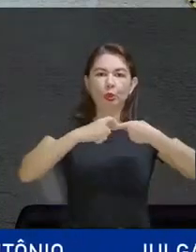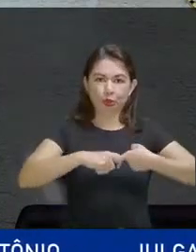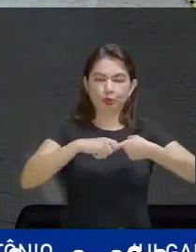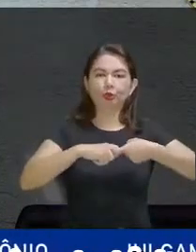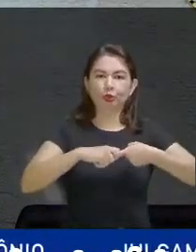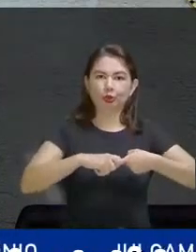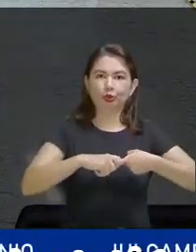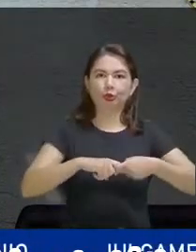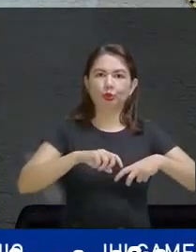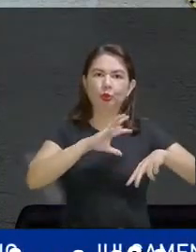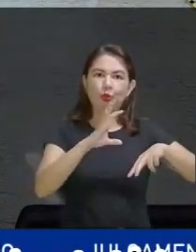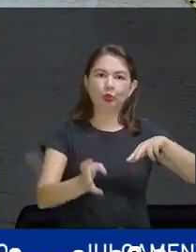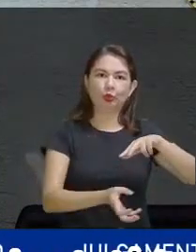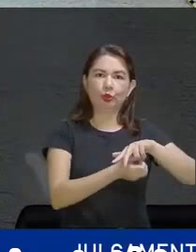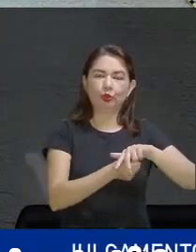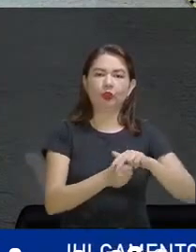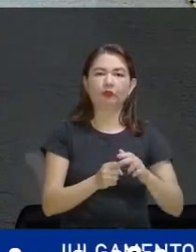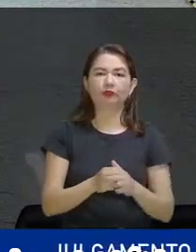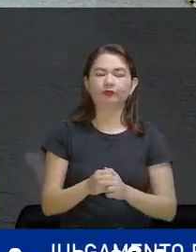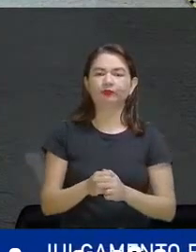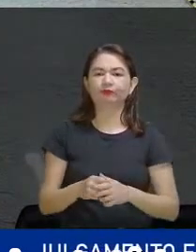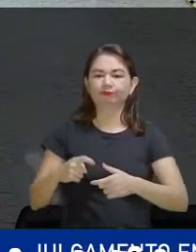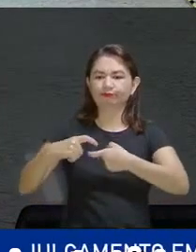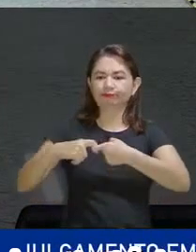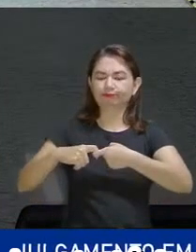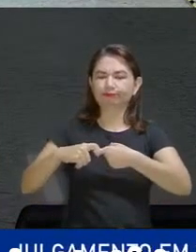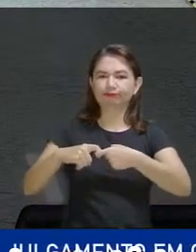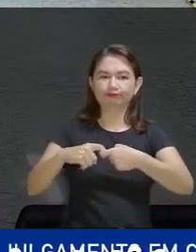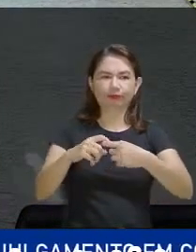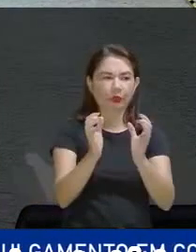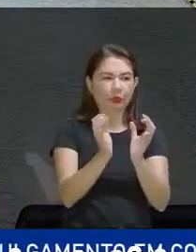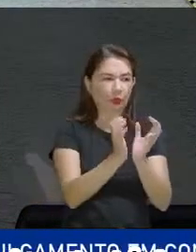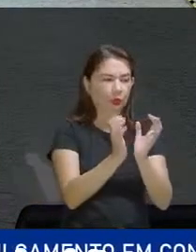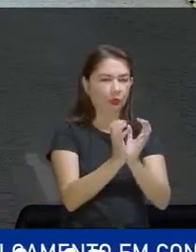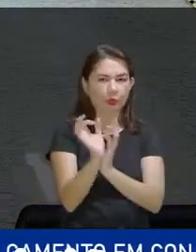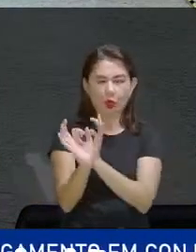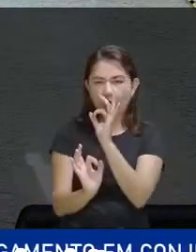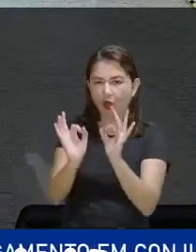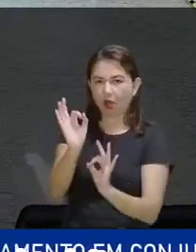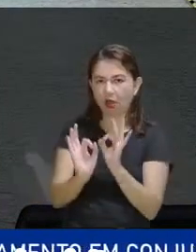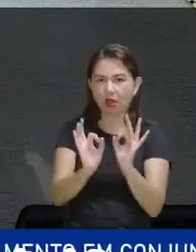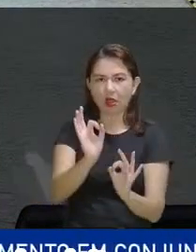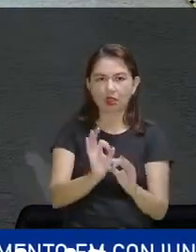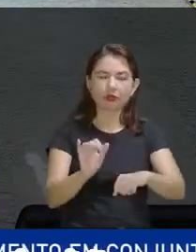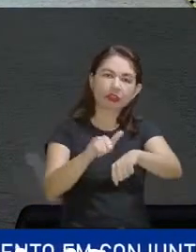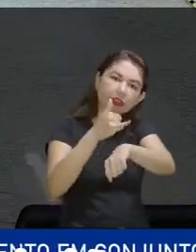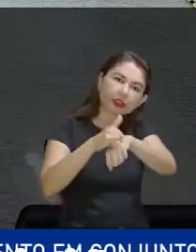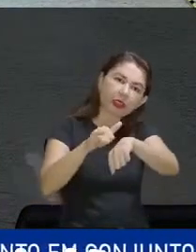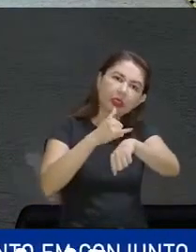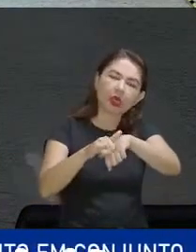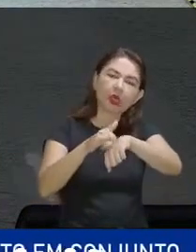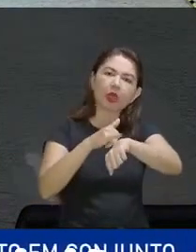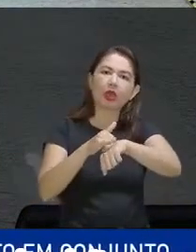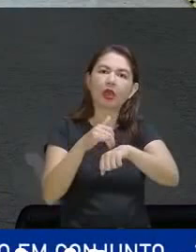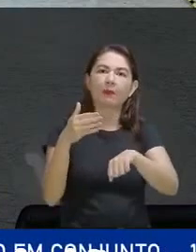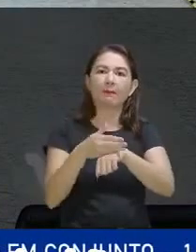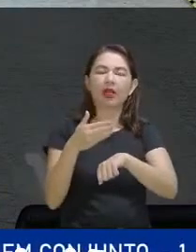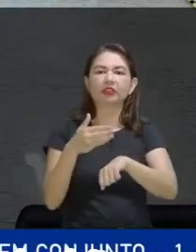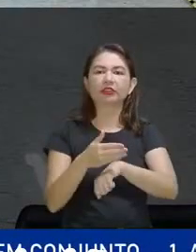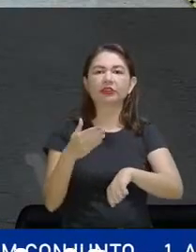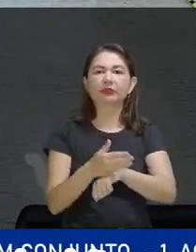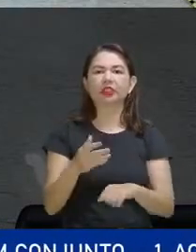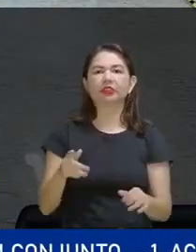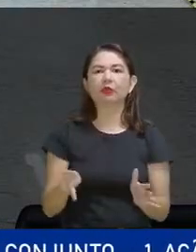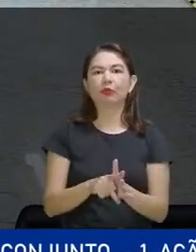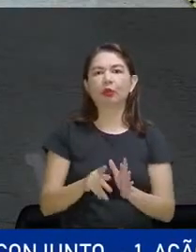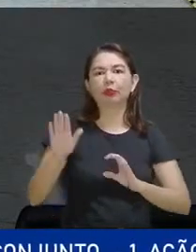ilícito. Todos os elementos confirmam uma articulação e elaboração de estratégias com a participação significativa de Fábio Jucá na captação